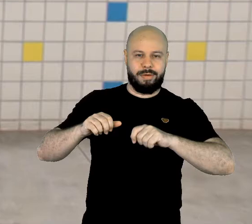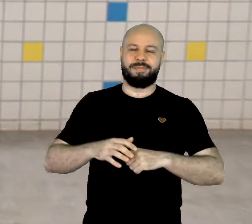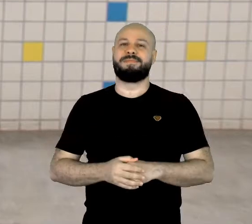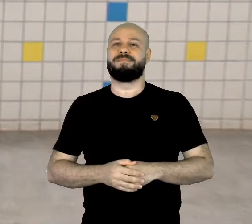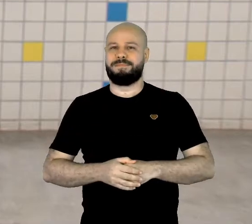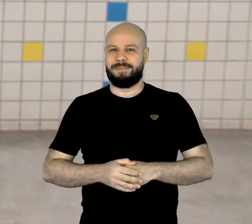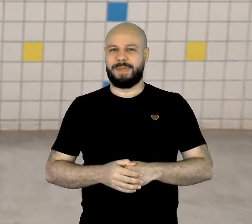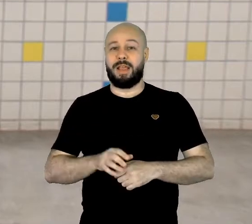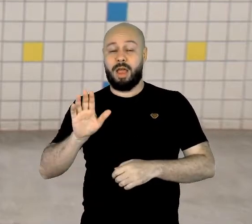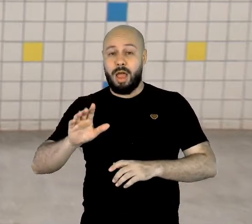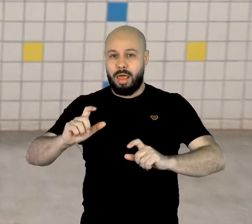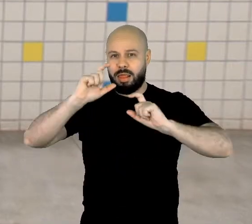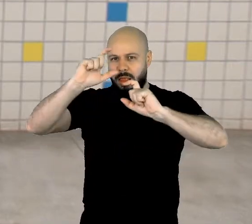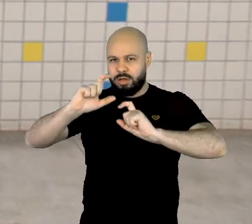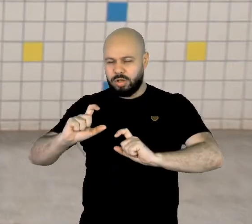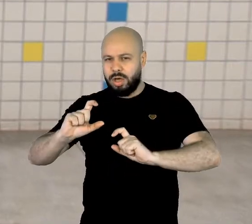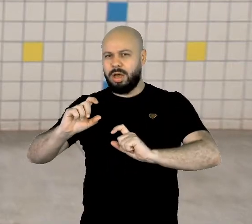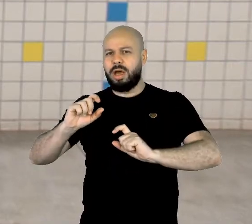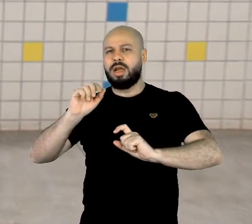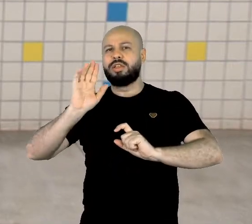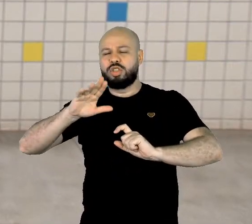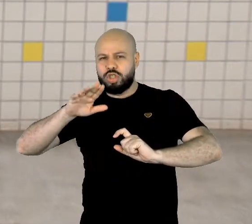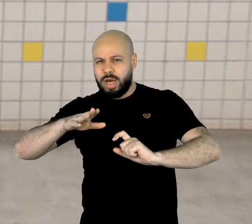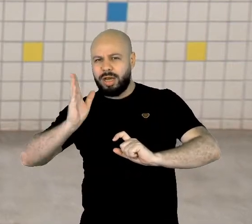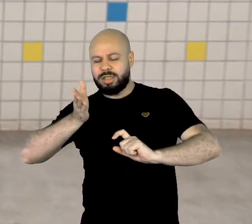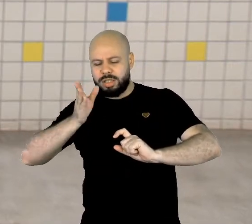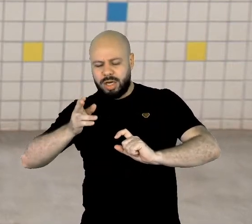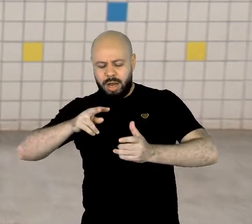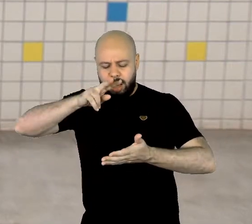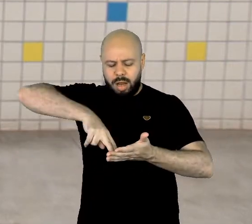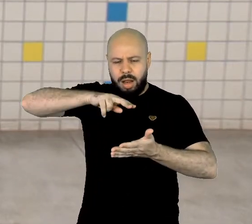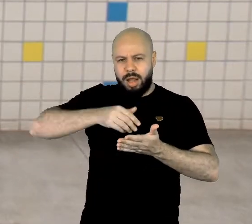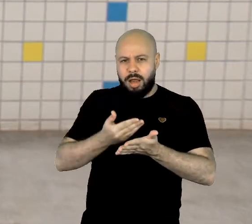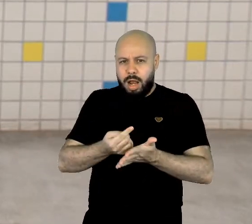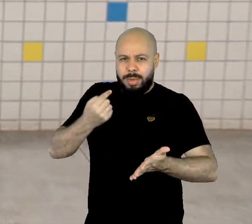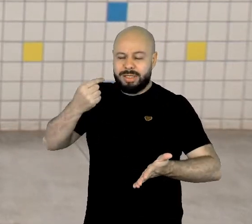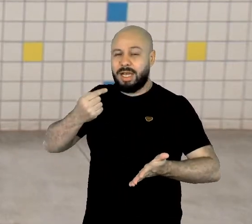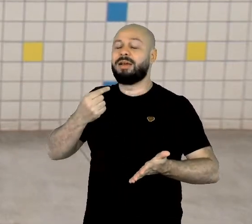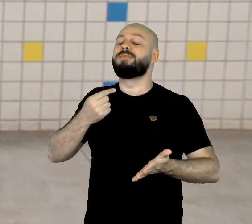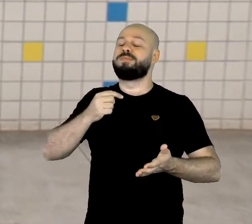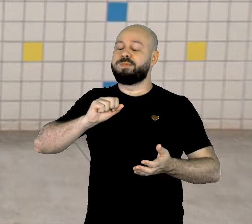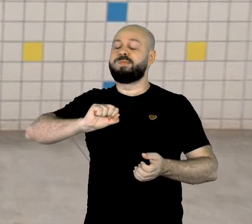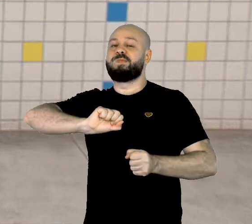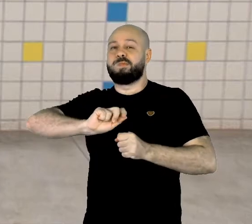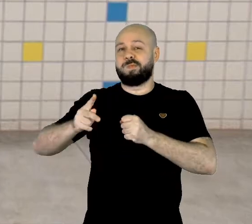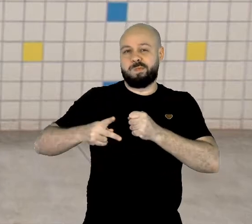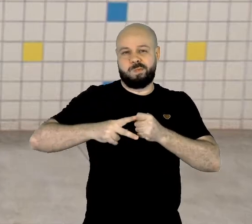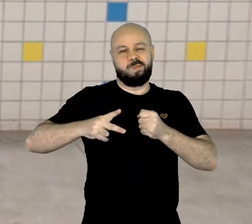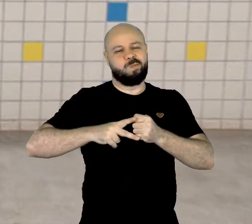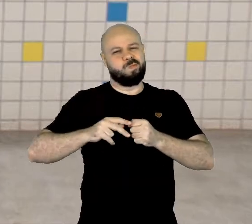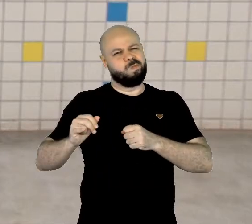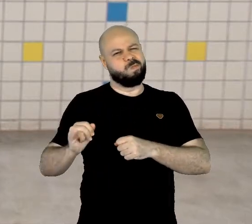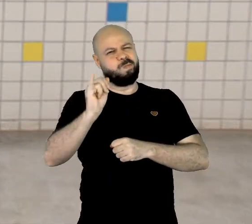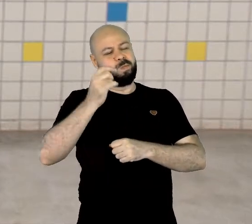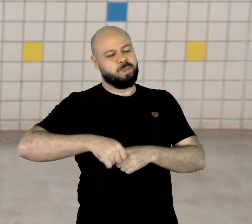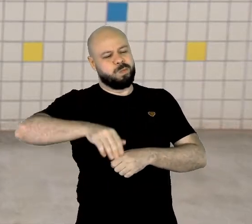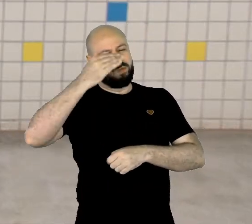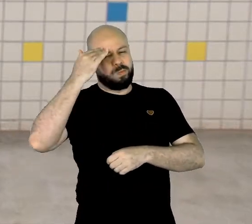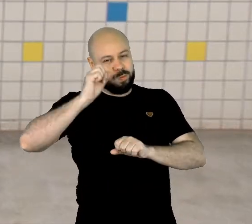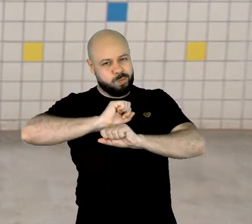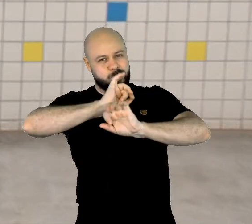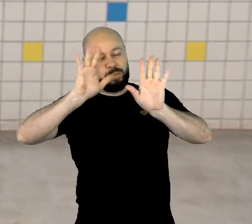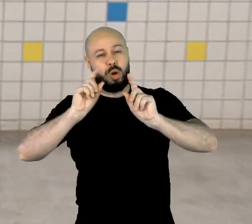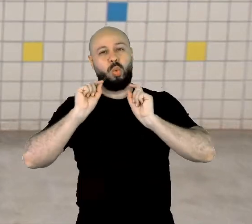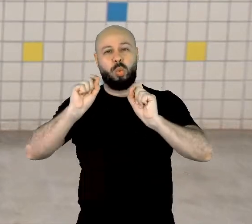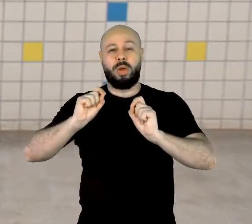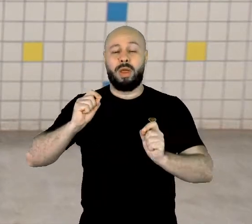que a gente viu na aula passada, esses advérbios foram importantíssimos para entendermos o que se